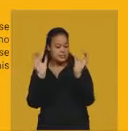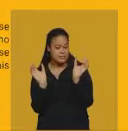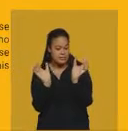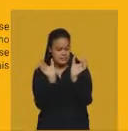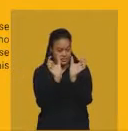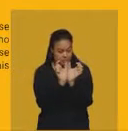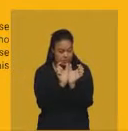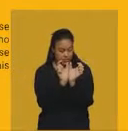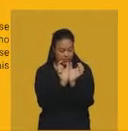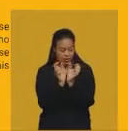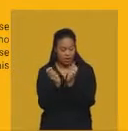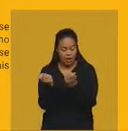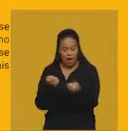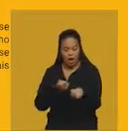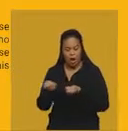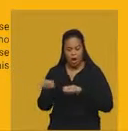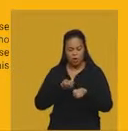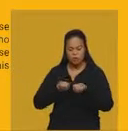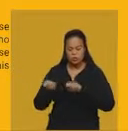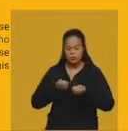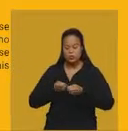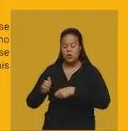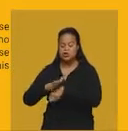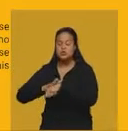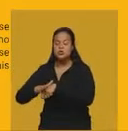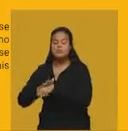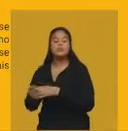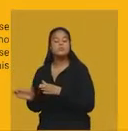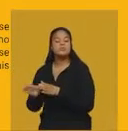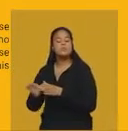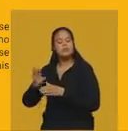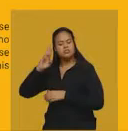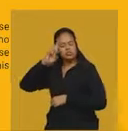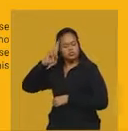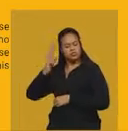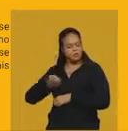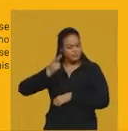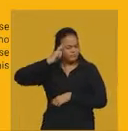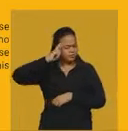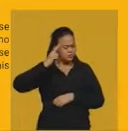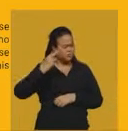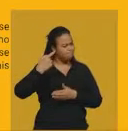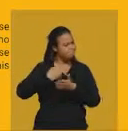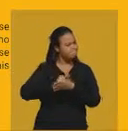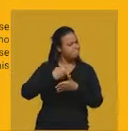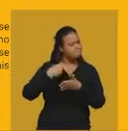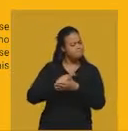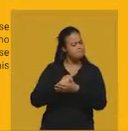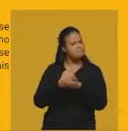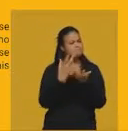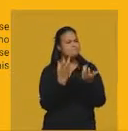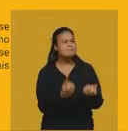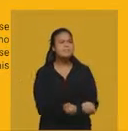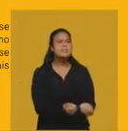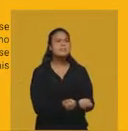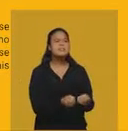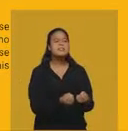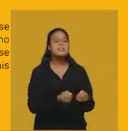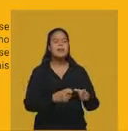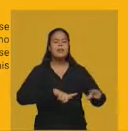se comunicam com seus colegas de equipe. Muitos líderes de empresas estão se perguntando se devem adotar o trabalho